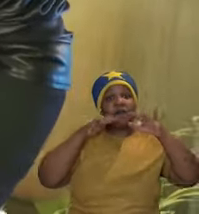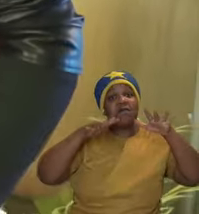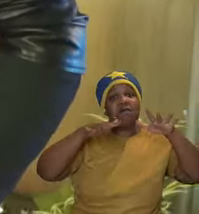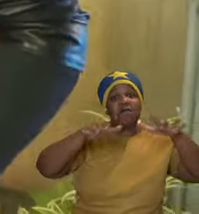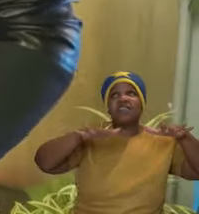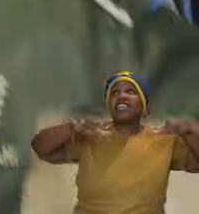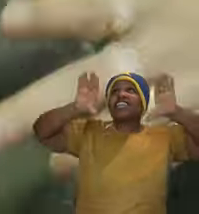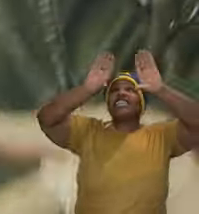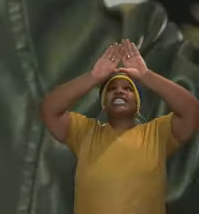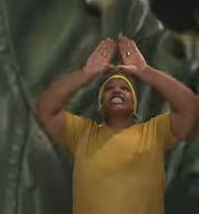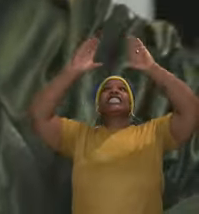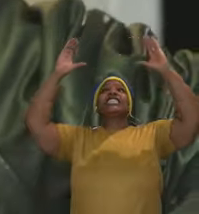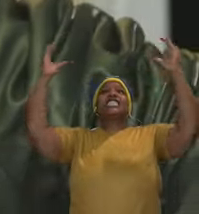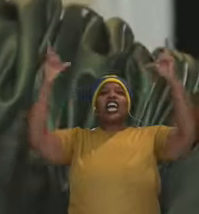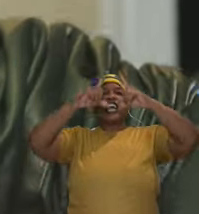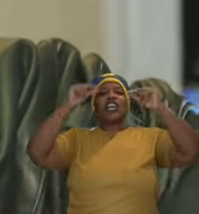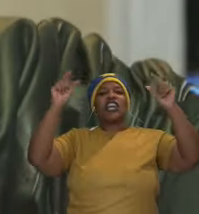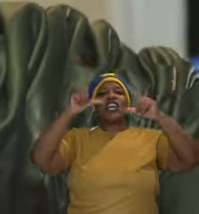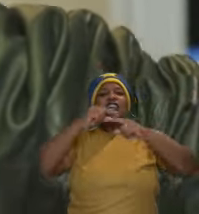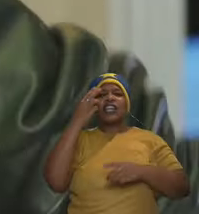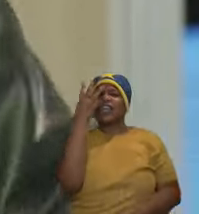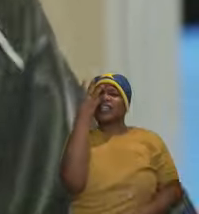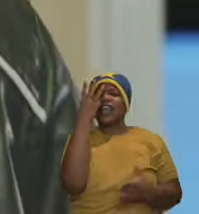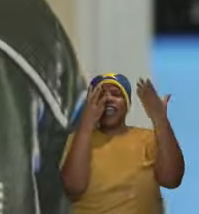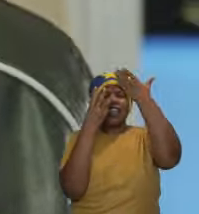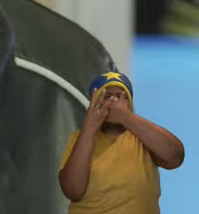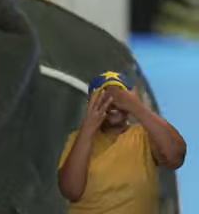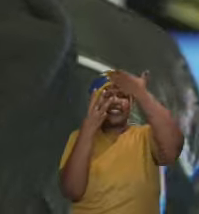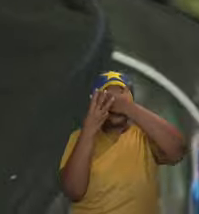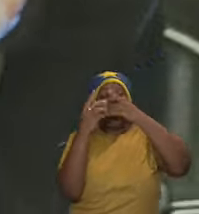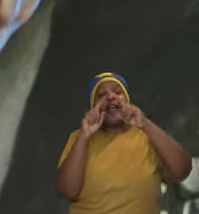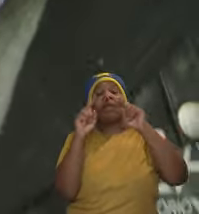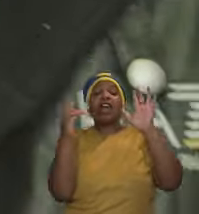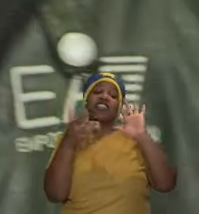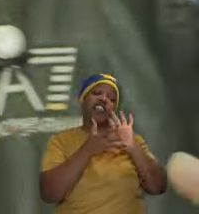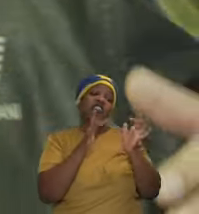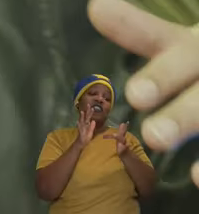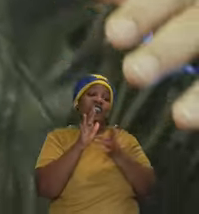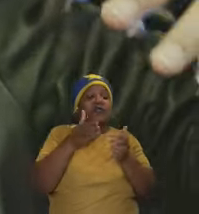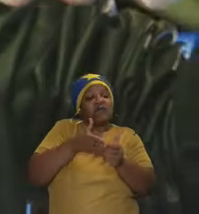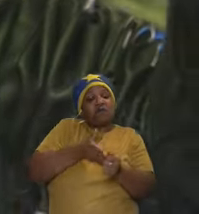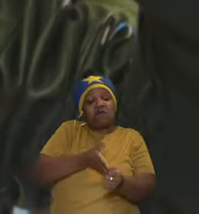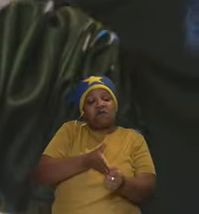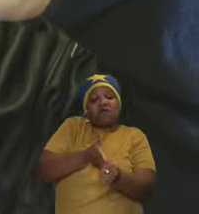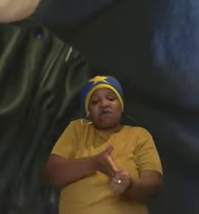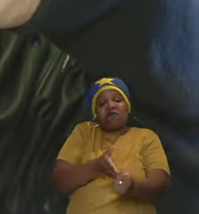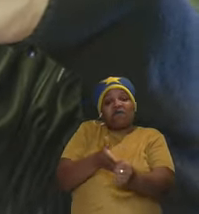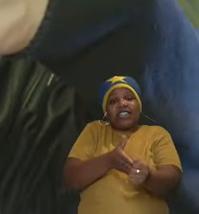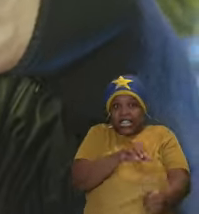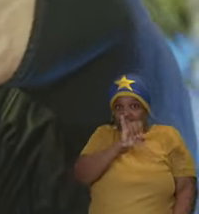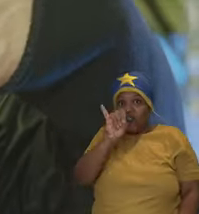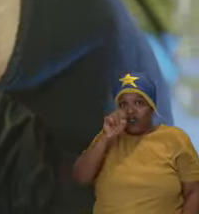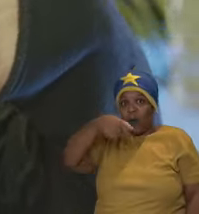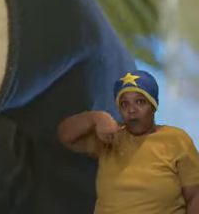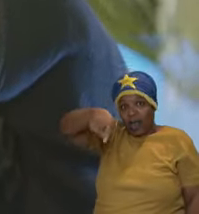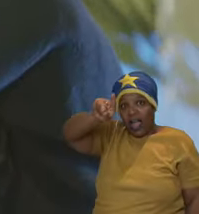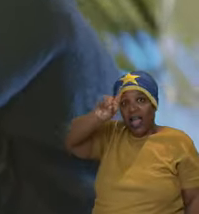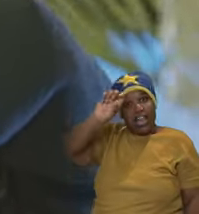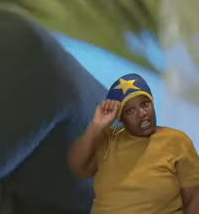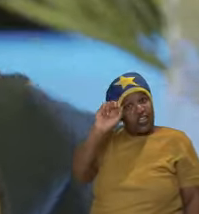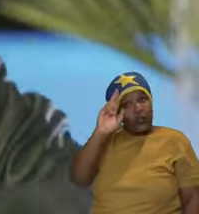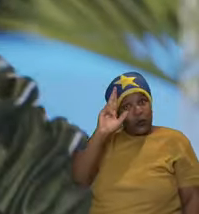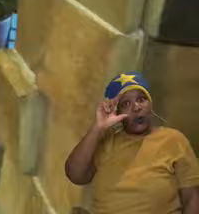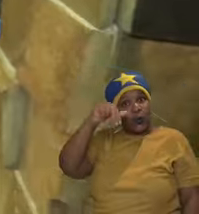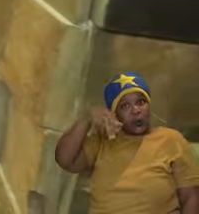esse céu de Brasília. Somos três cegos na rua, mas Jesus é quem guia. Se for descer pra Shaluna, então